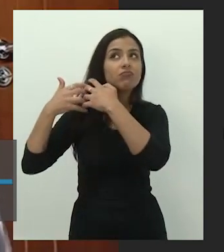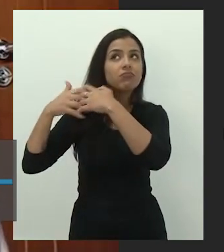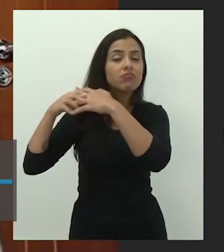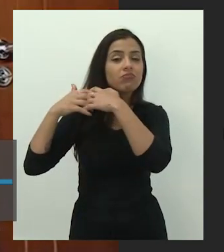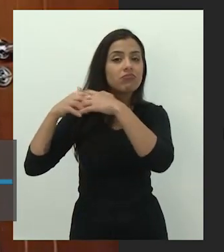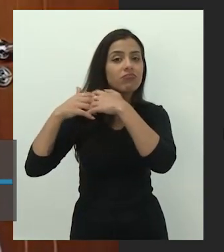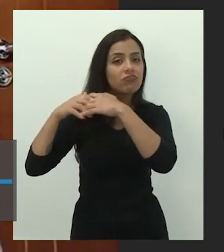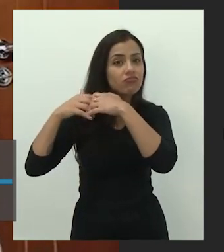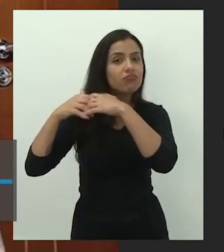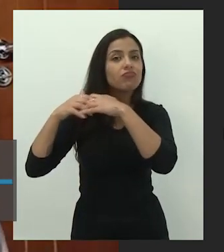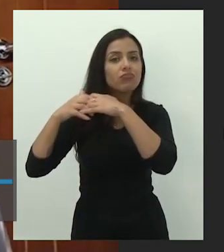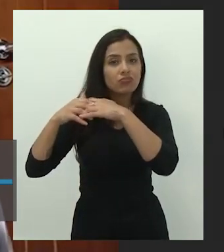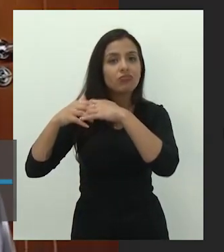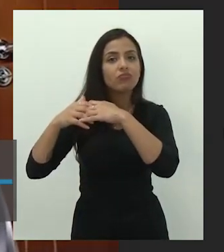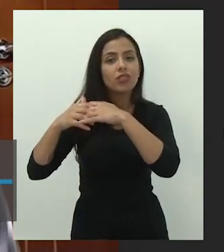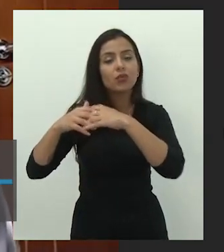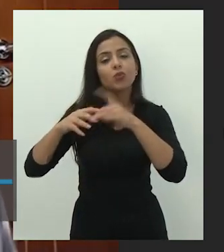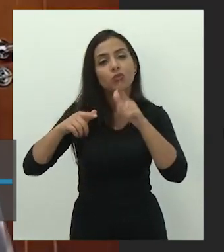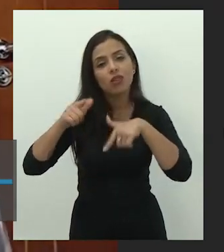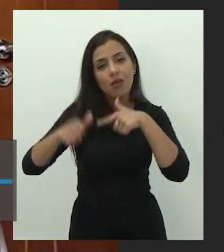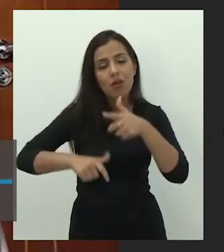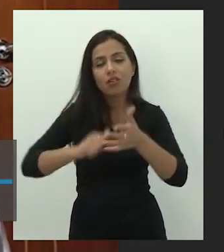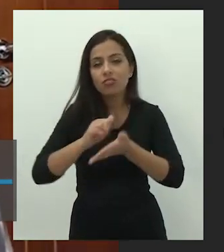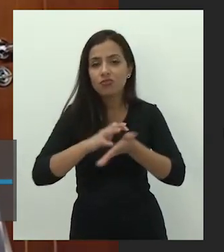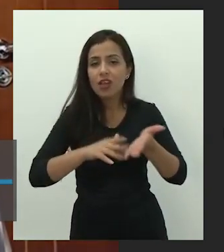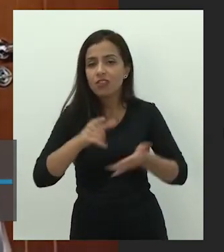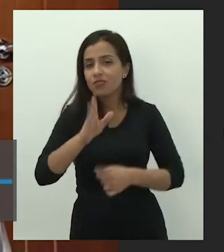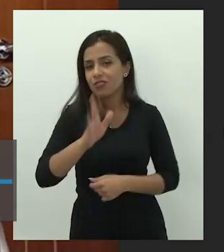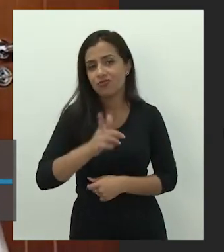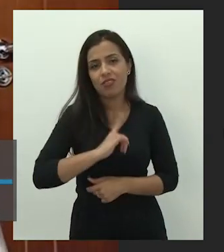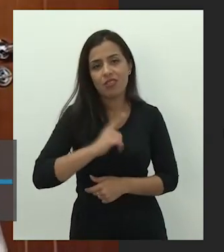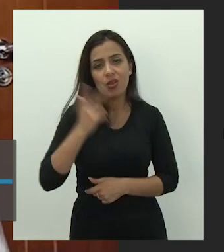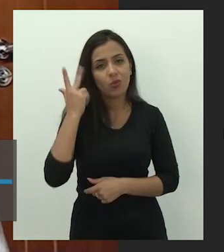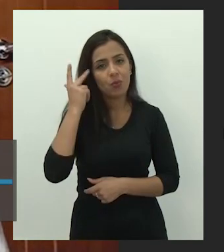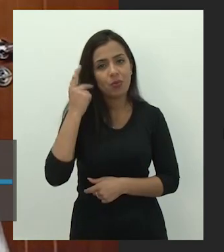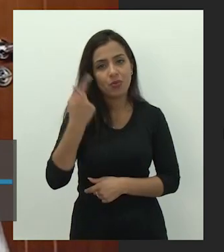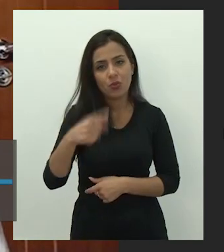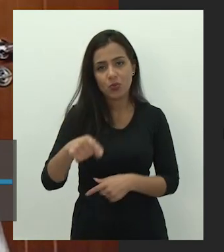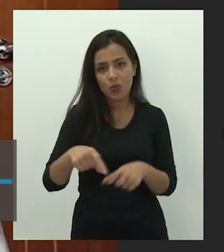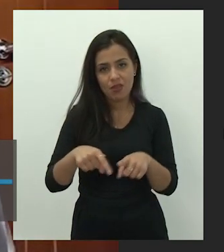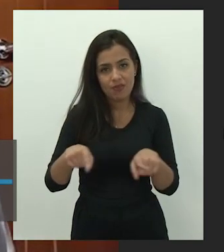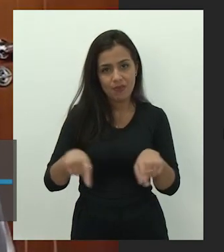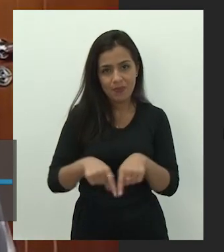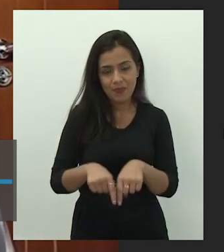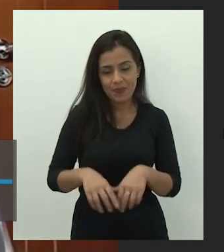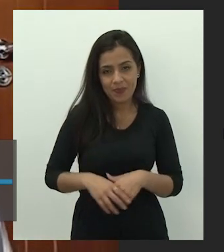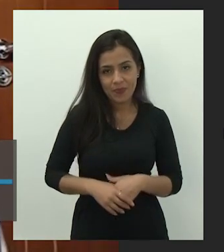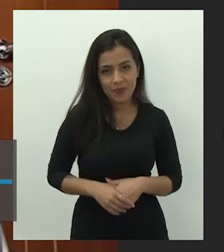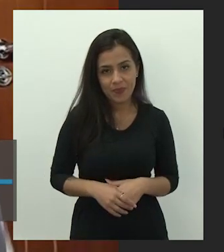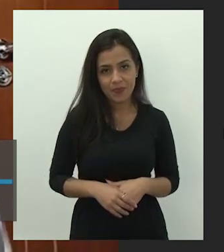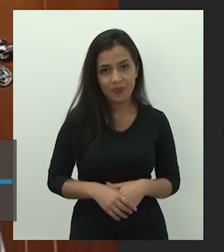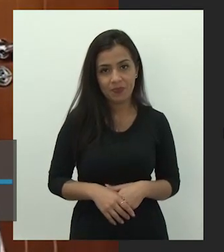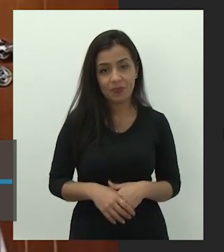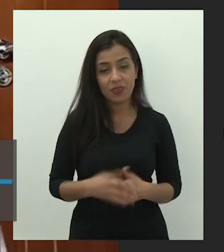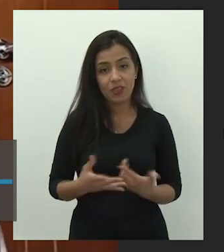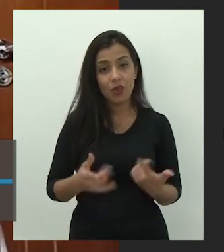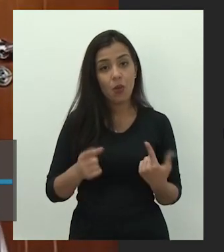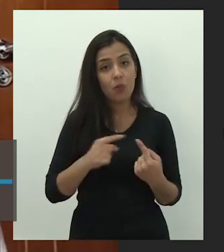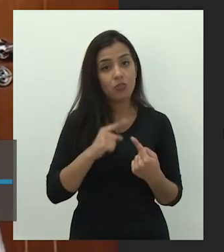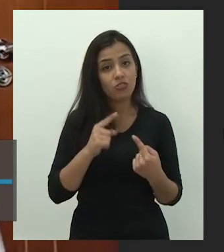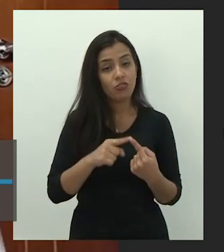reforçar o trabalho que vocês já desenvolvem nas suas aulas. E aí o objeto de conhecimento é construção de